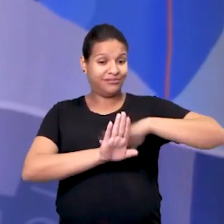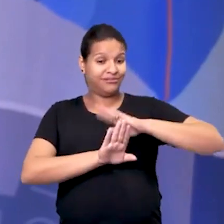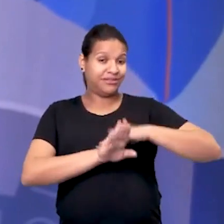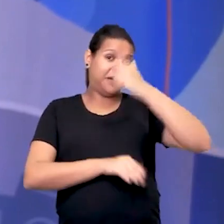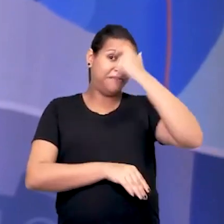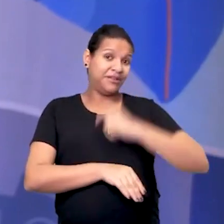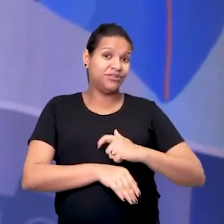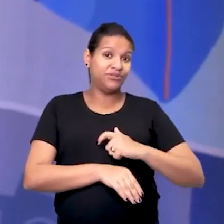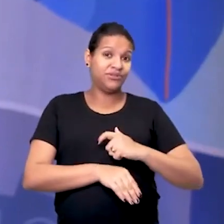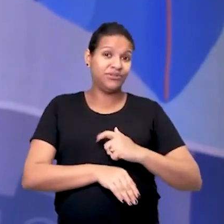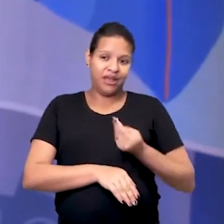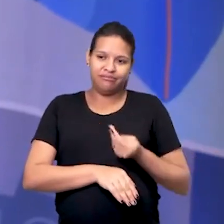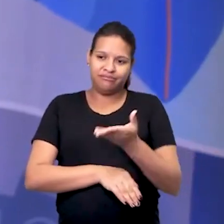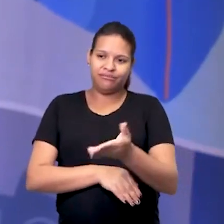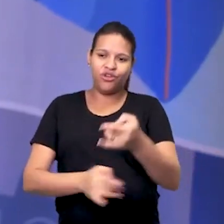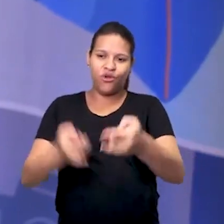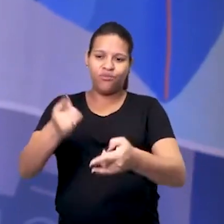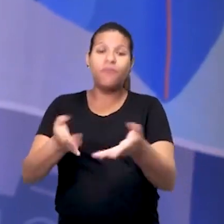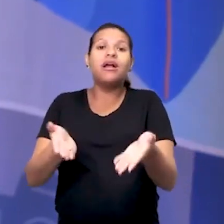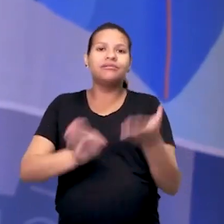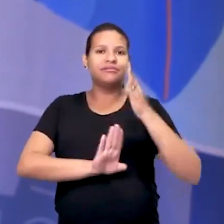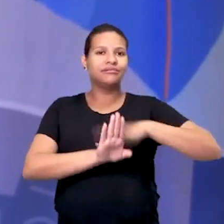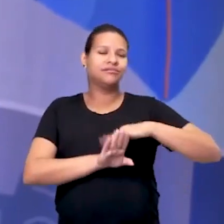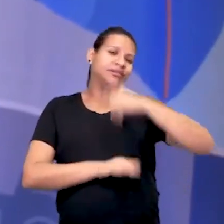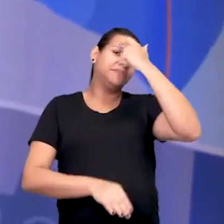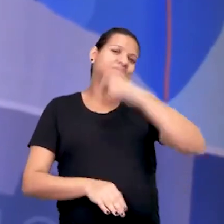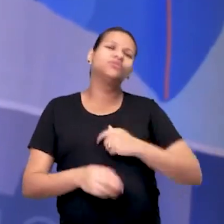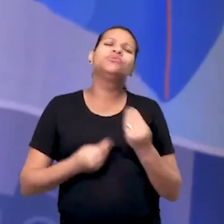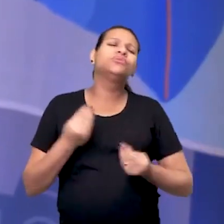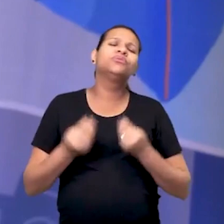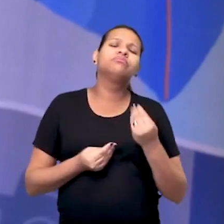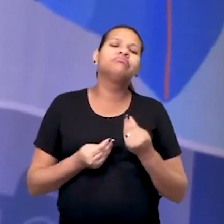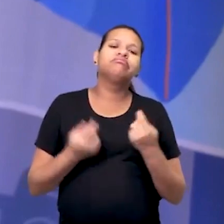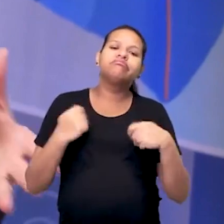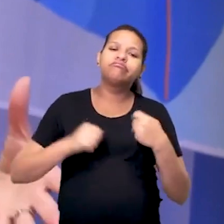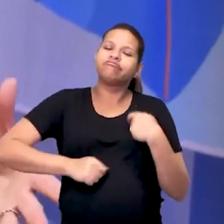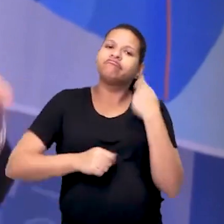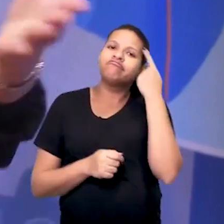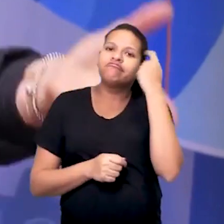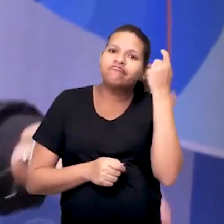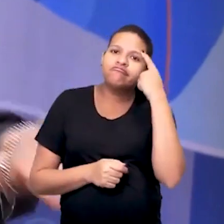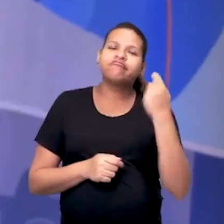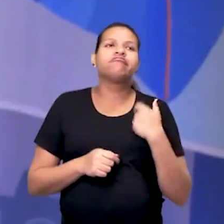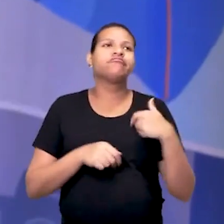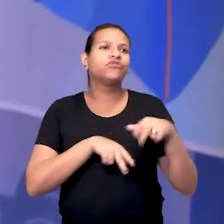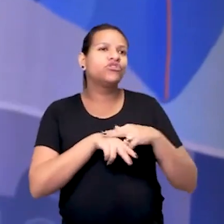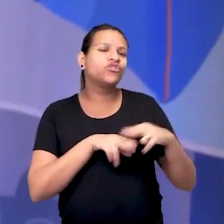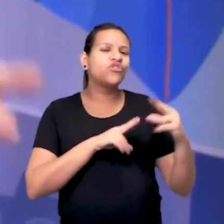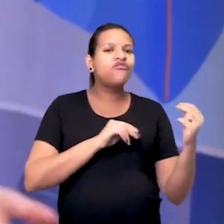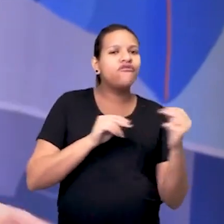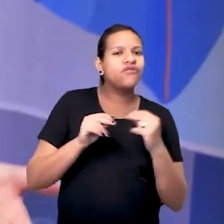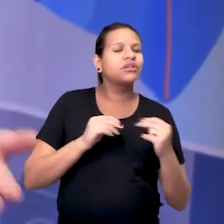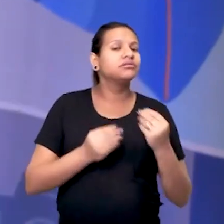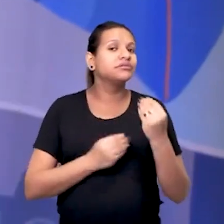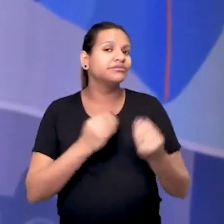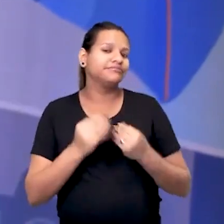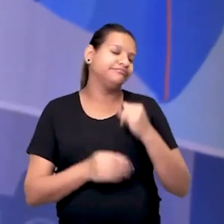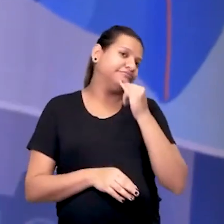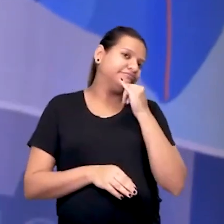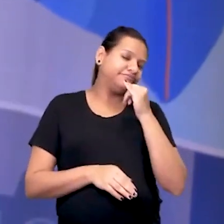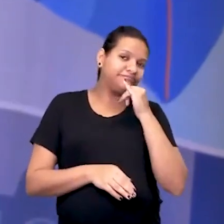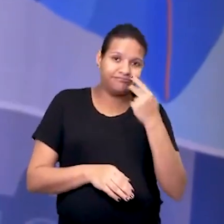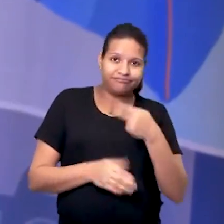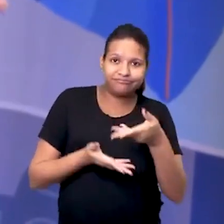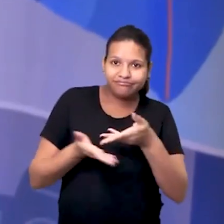tem que tá lá no backoffice agora eh criando as conversas tornando né como a